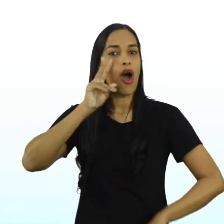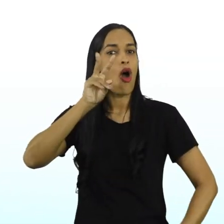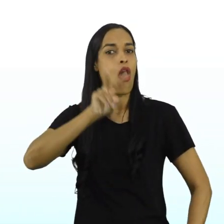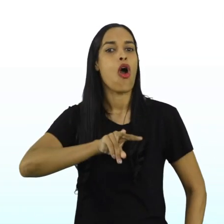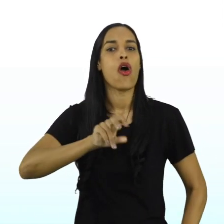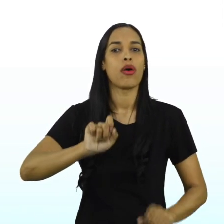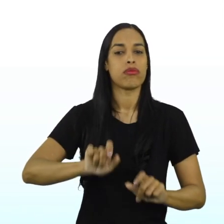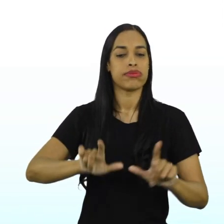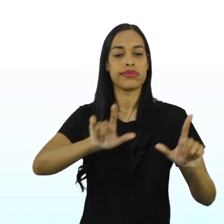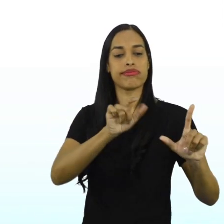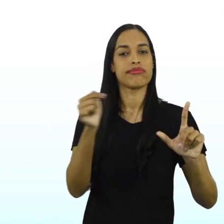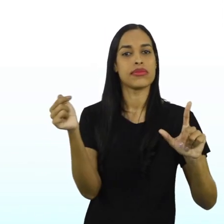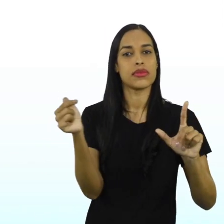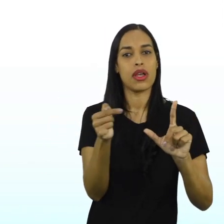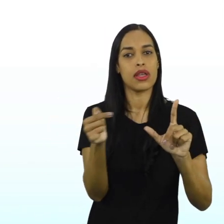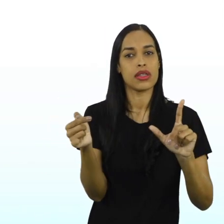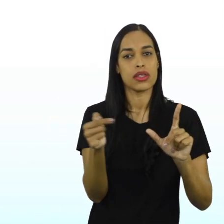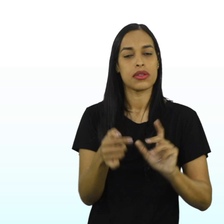está no slide.